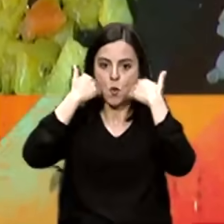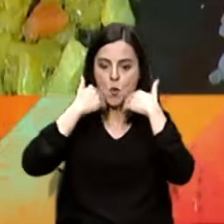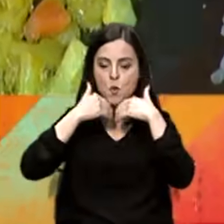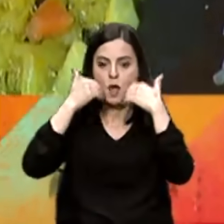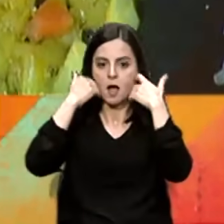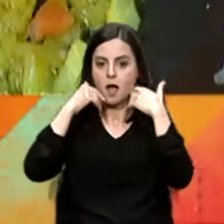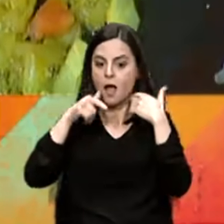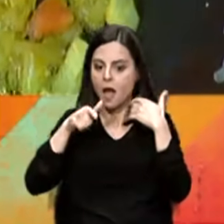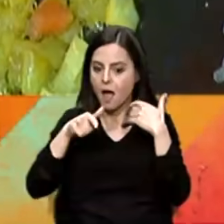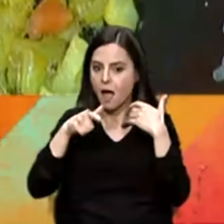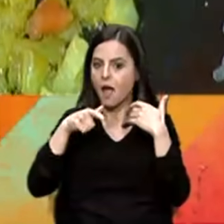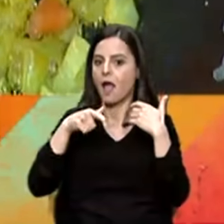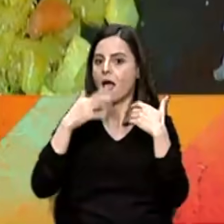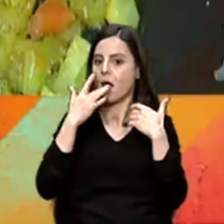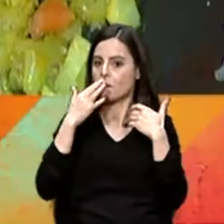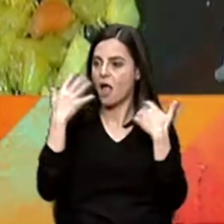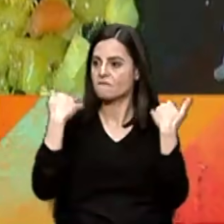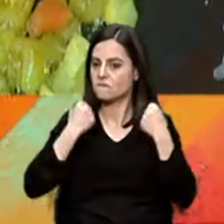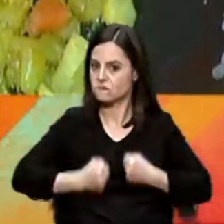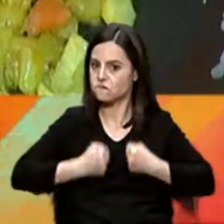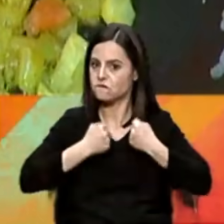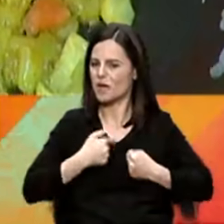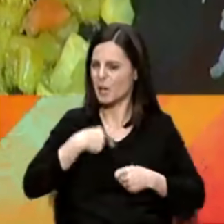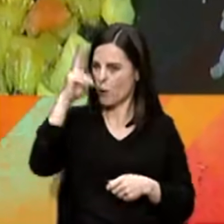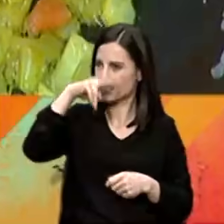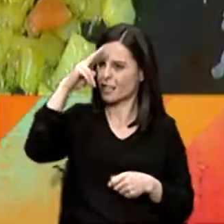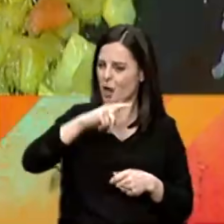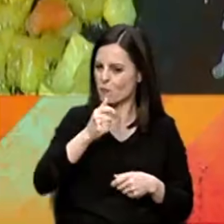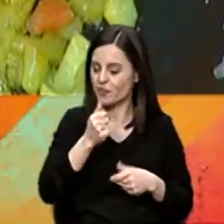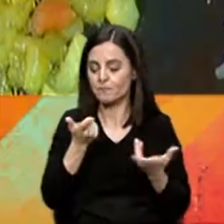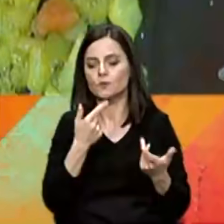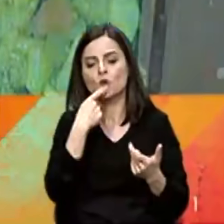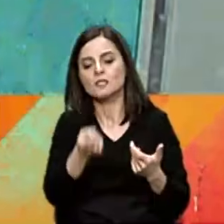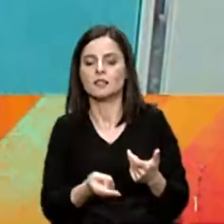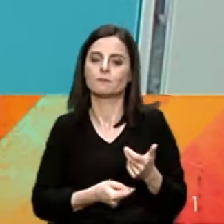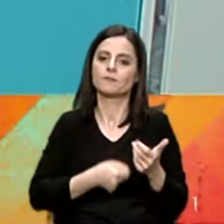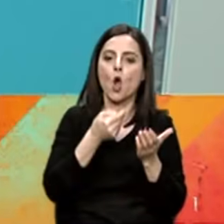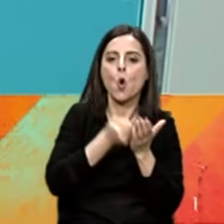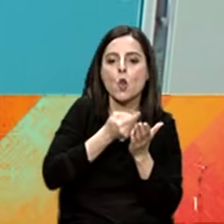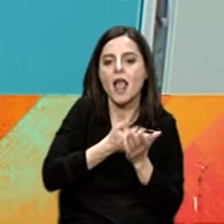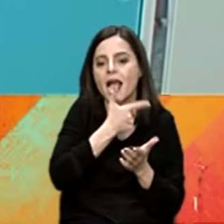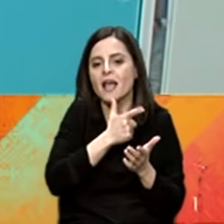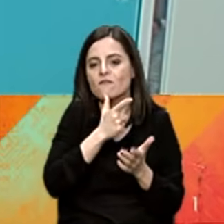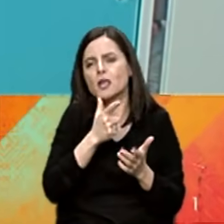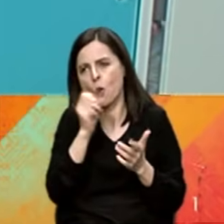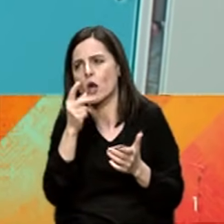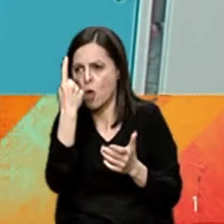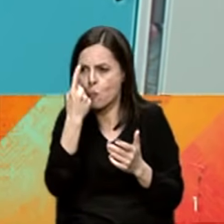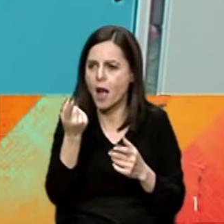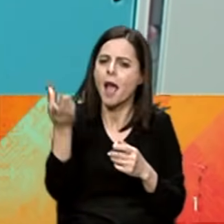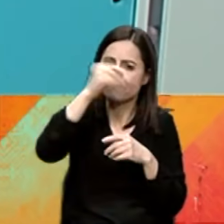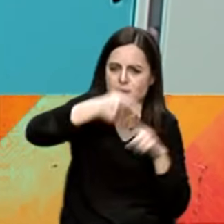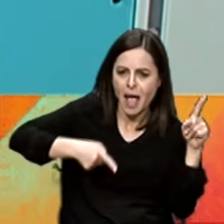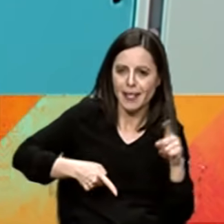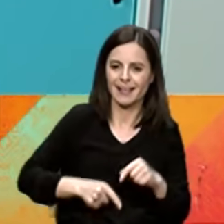mesmo potente. Eu se calhar exagerei um bocadinho na dose. É assim, tu dizias uma colher de café e eu punha uma e meia. Pronto, então... ou